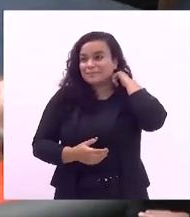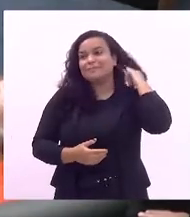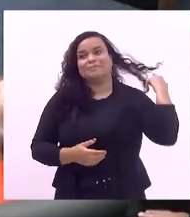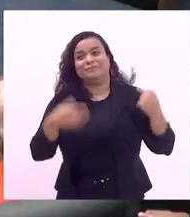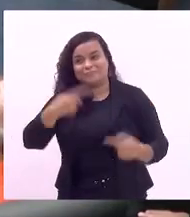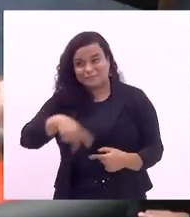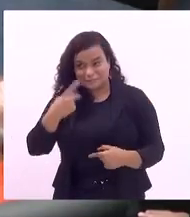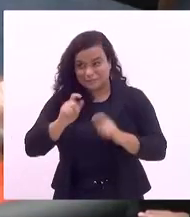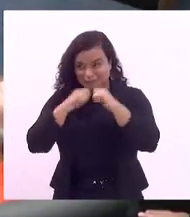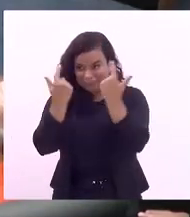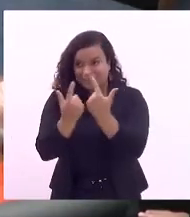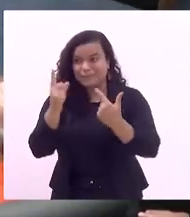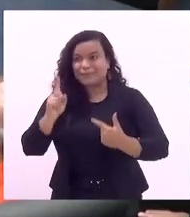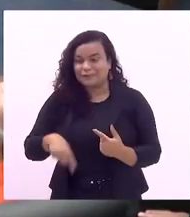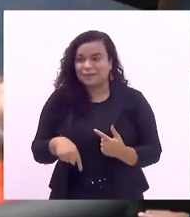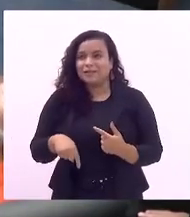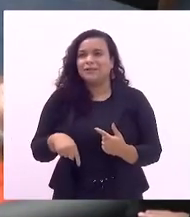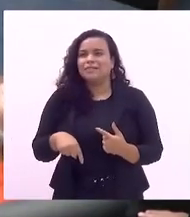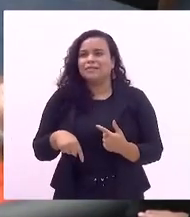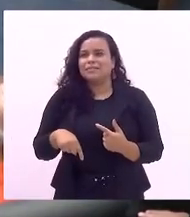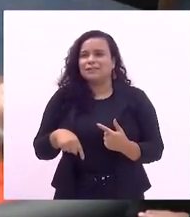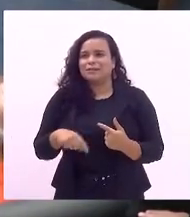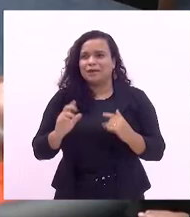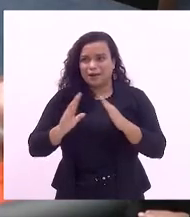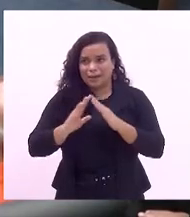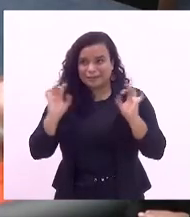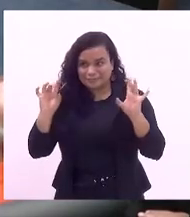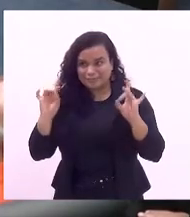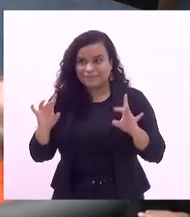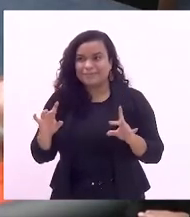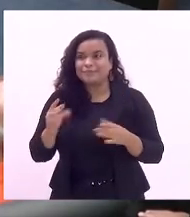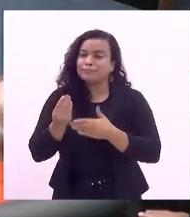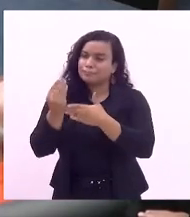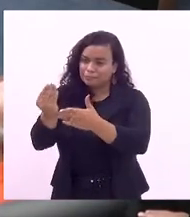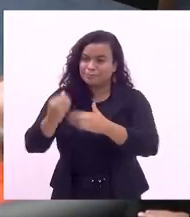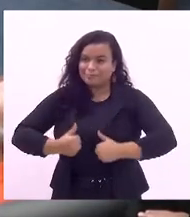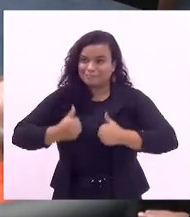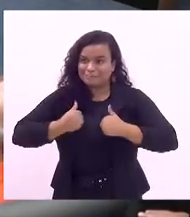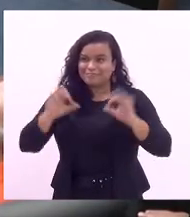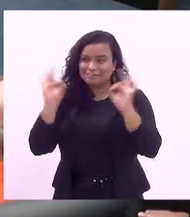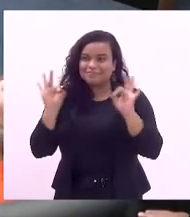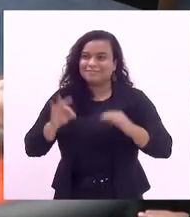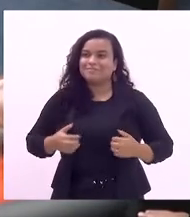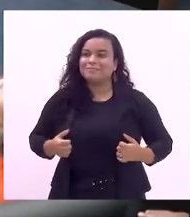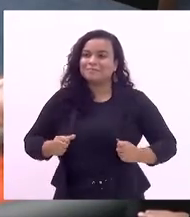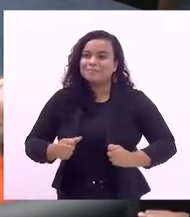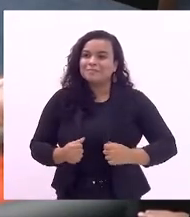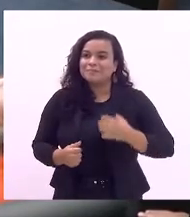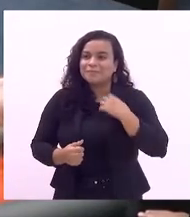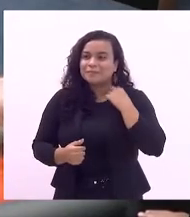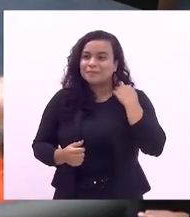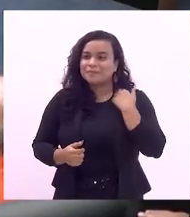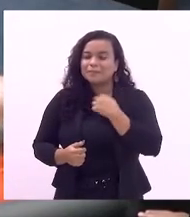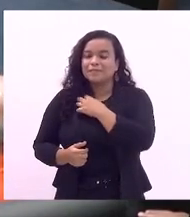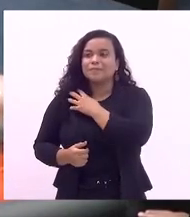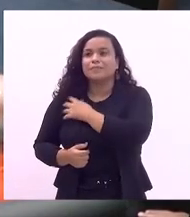essa casa é uma casa né tem que dar honra a quem tem honra e a gente precisa